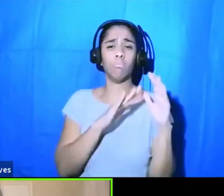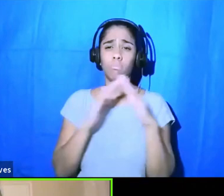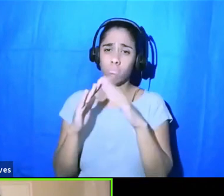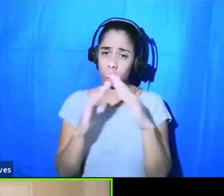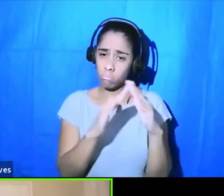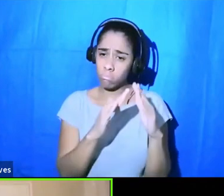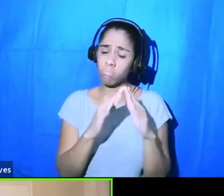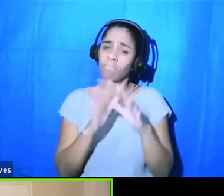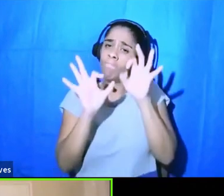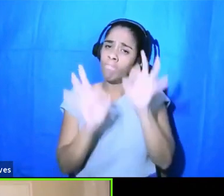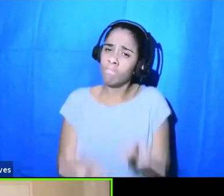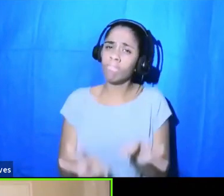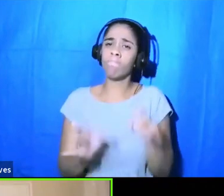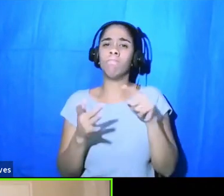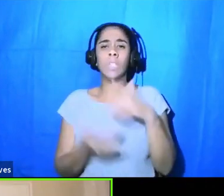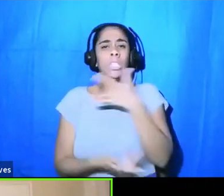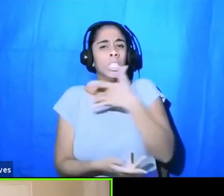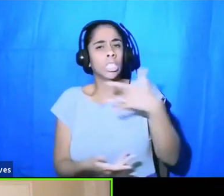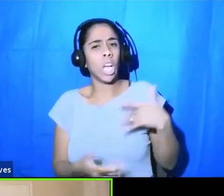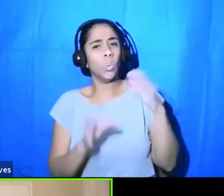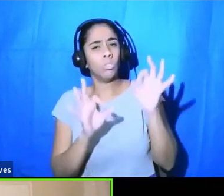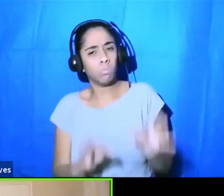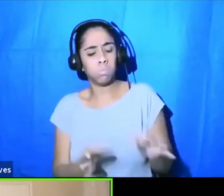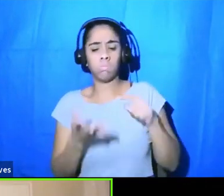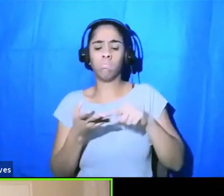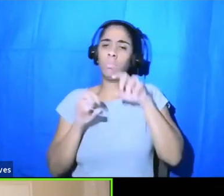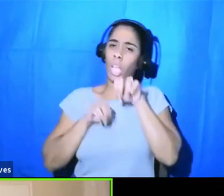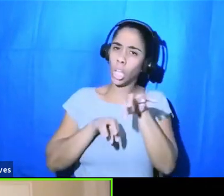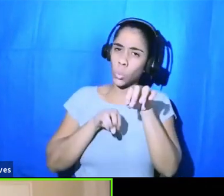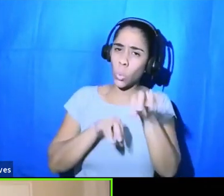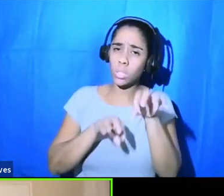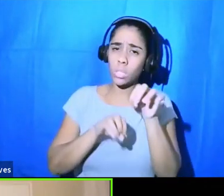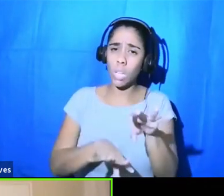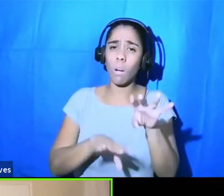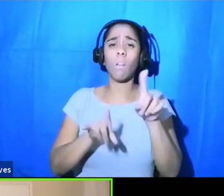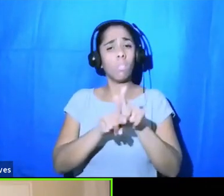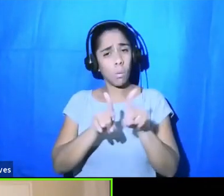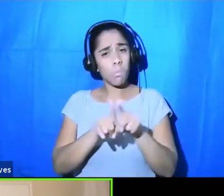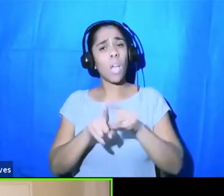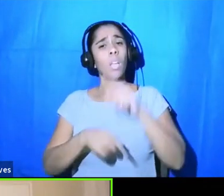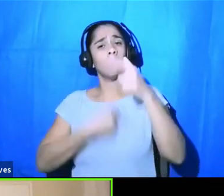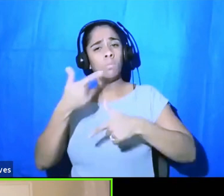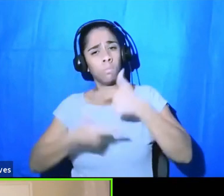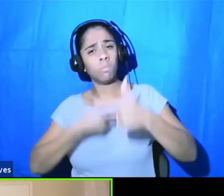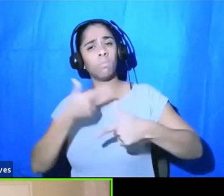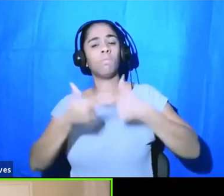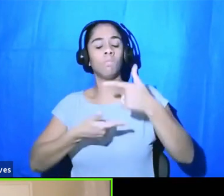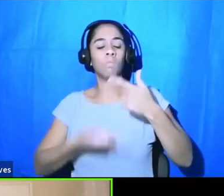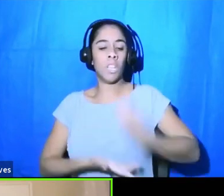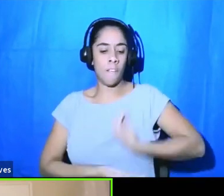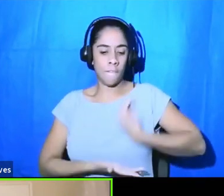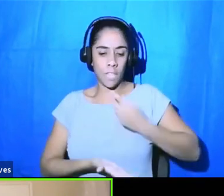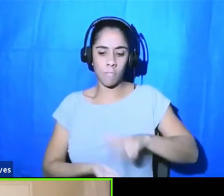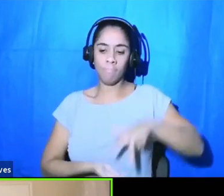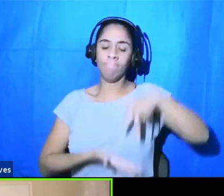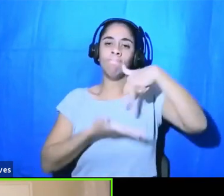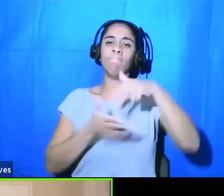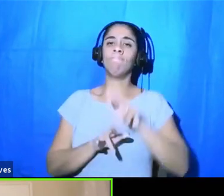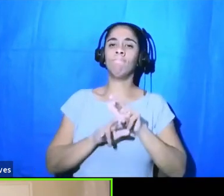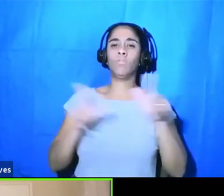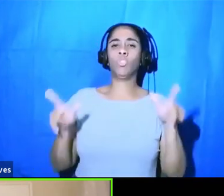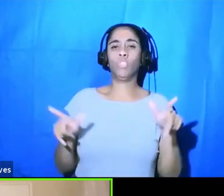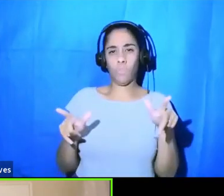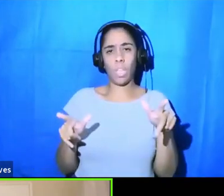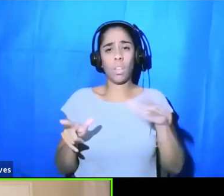uma luta por uma vida radicalmente distinta para os sectores populares. E foi desde essa aposta